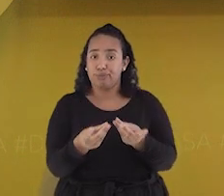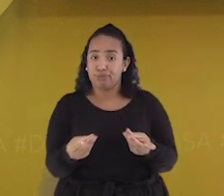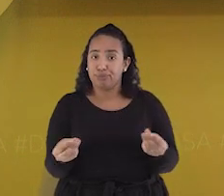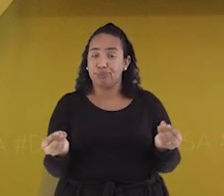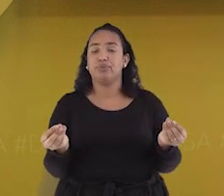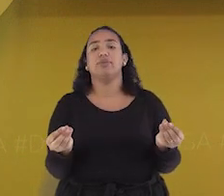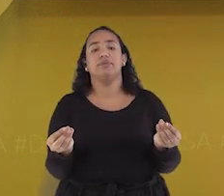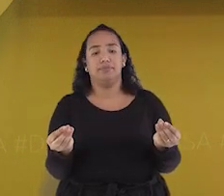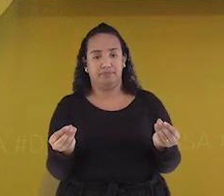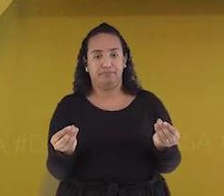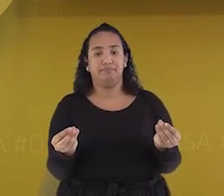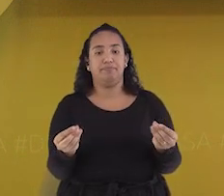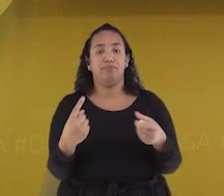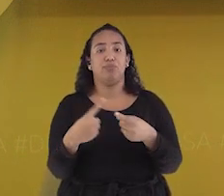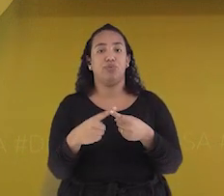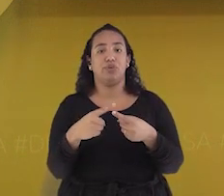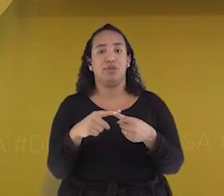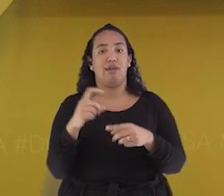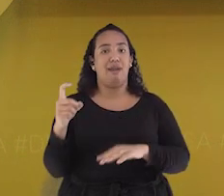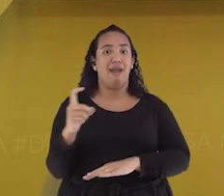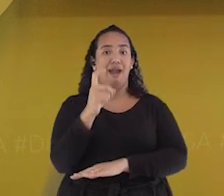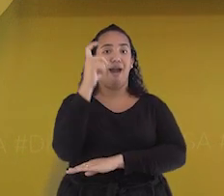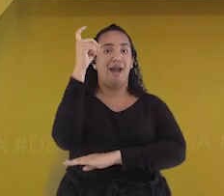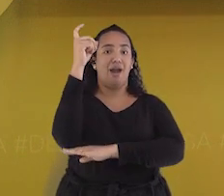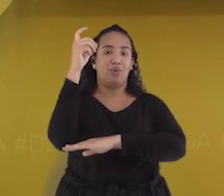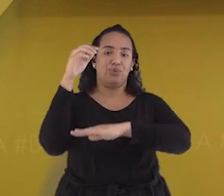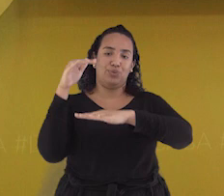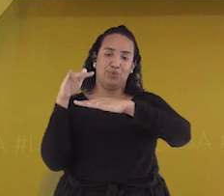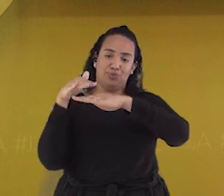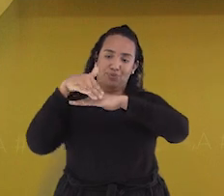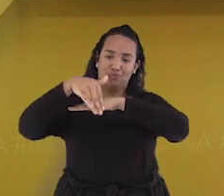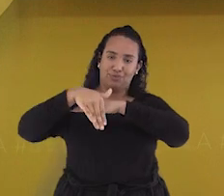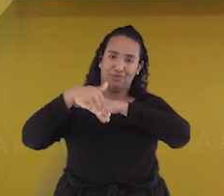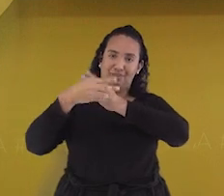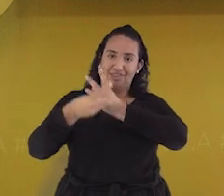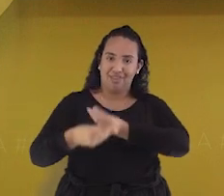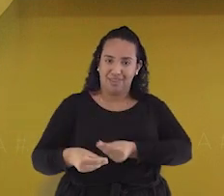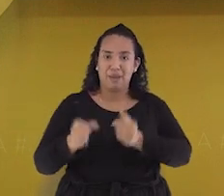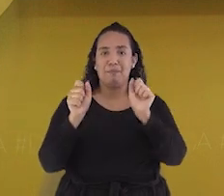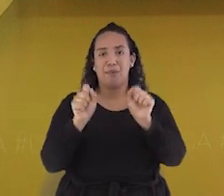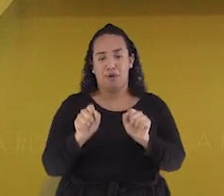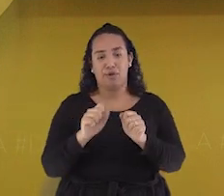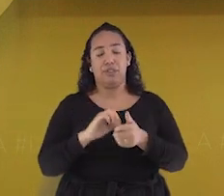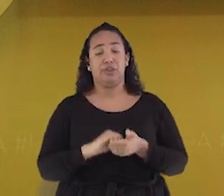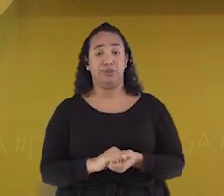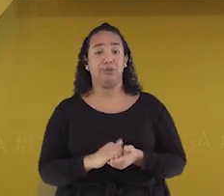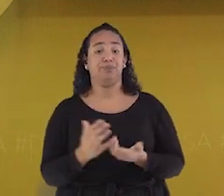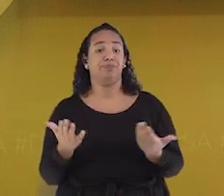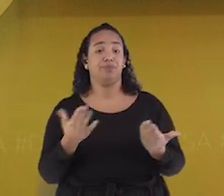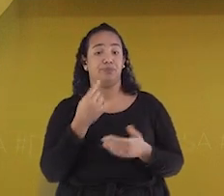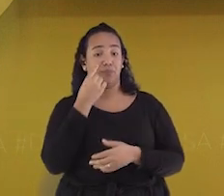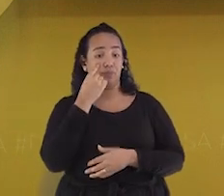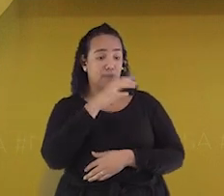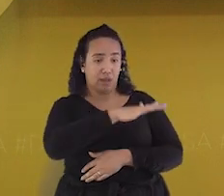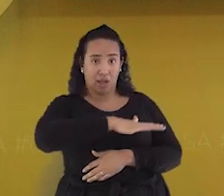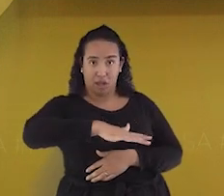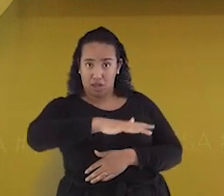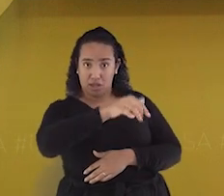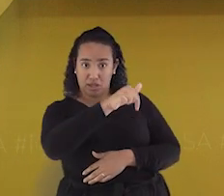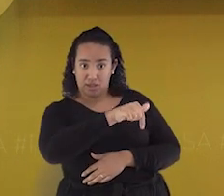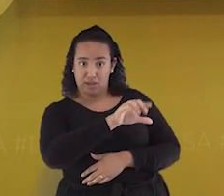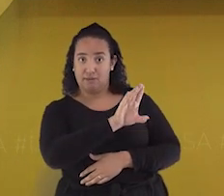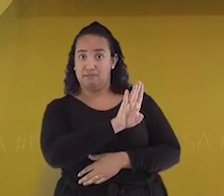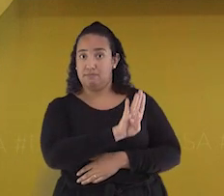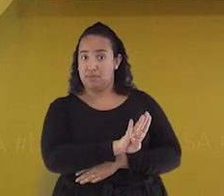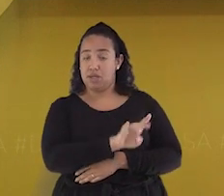erosão e aos deslizamentos, devido a ele ser muito alto e íngreme. Já nessa área aqui, na área